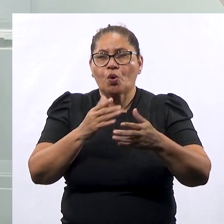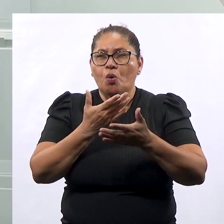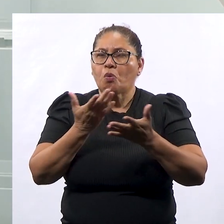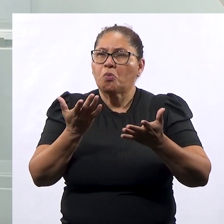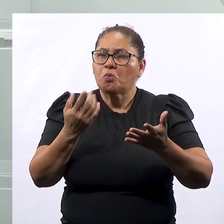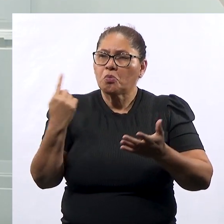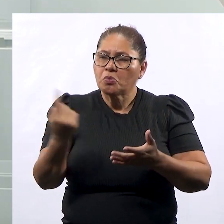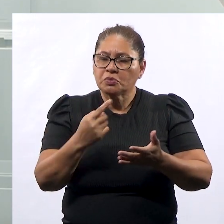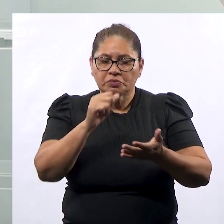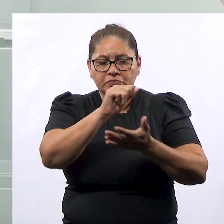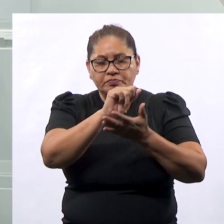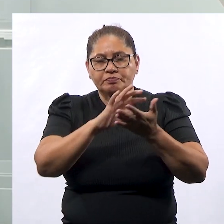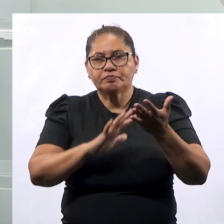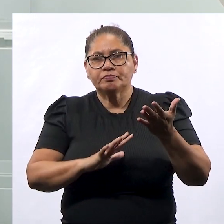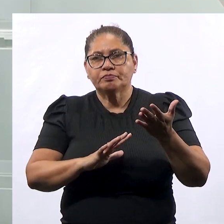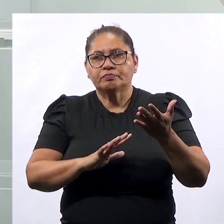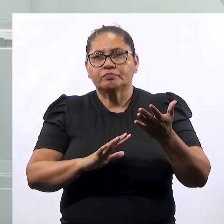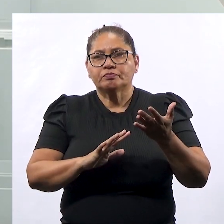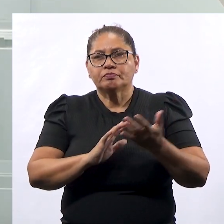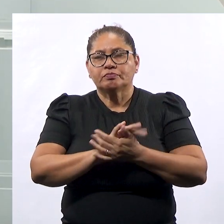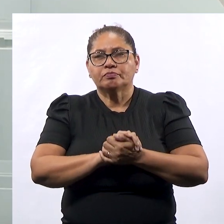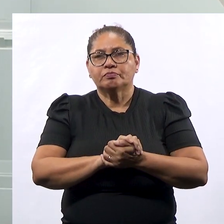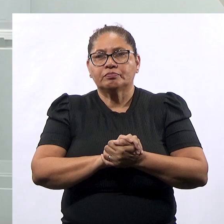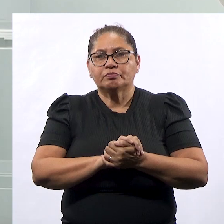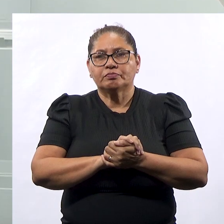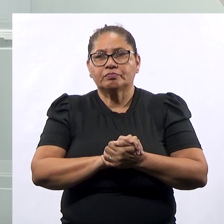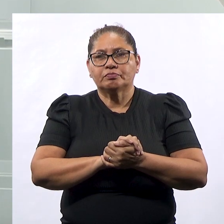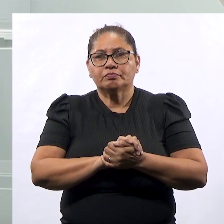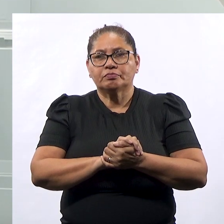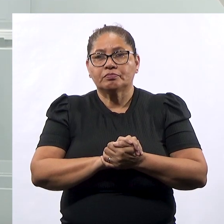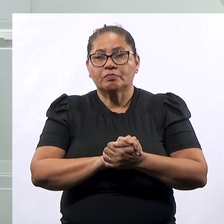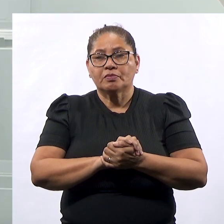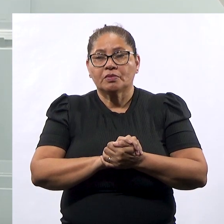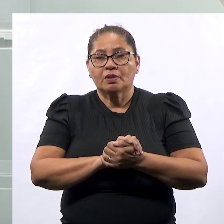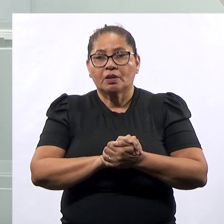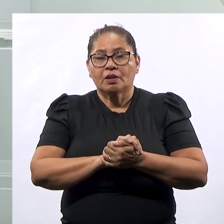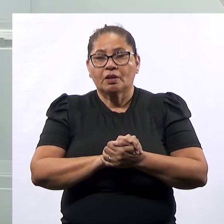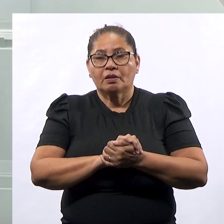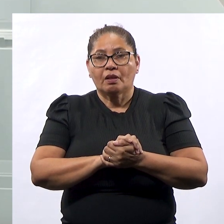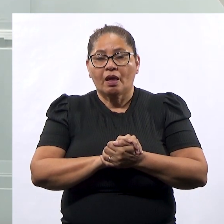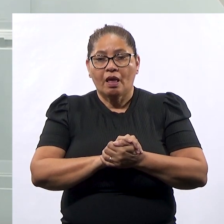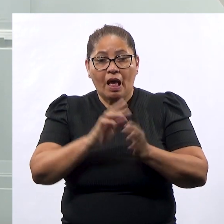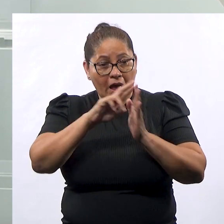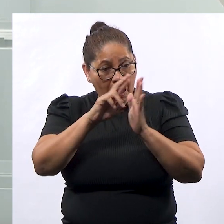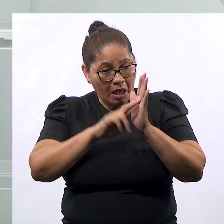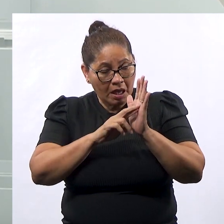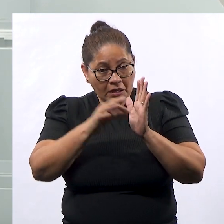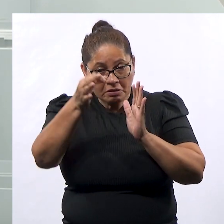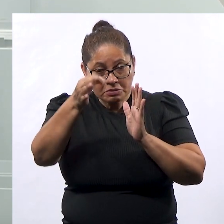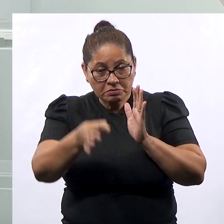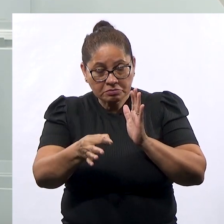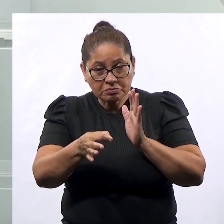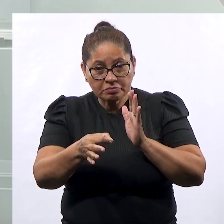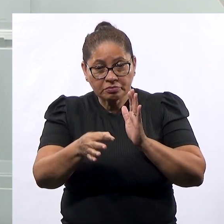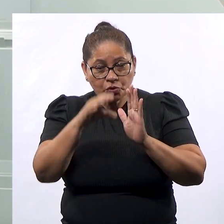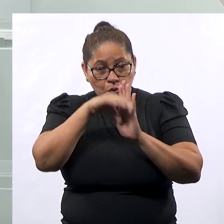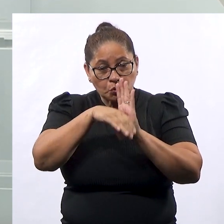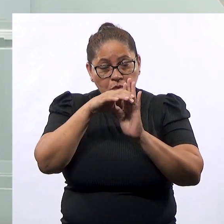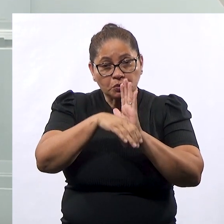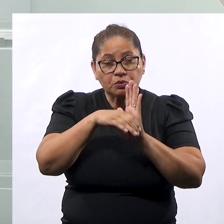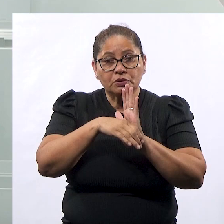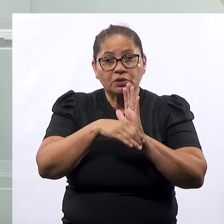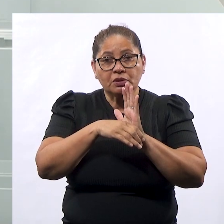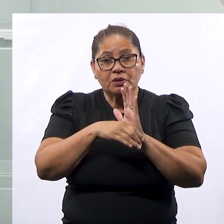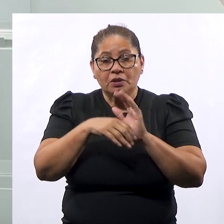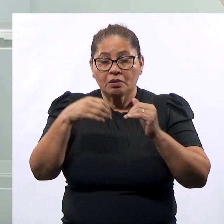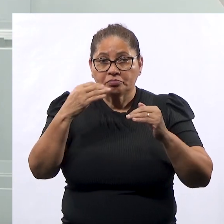trabalho, uma das nossas atividades são o roteiro conceitual. Então, o roteiro